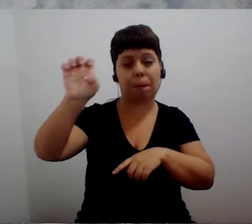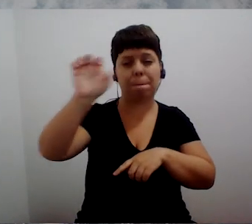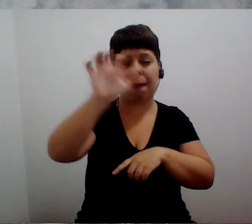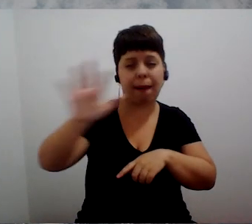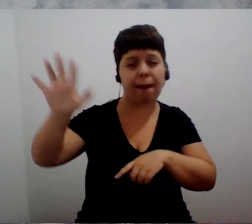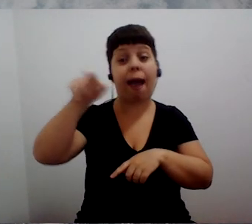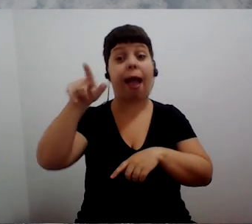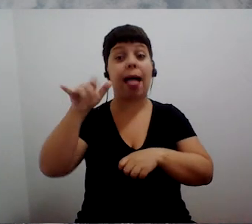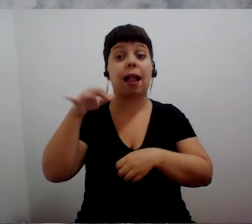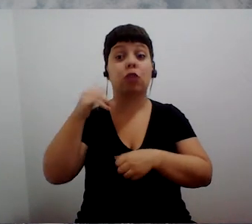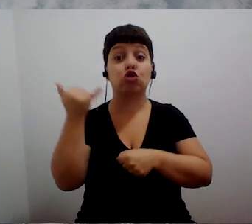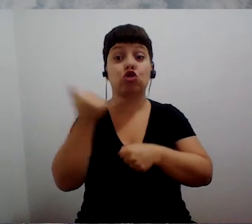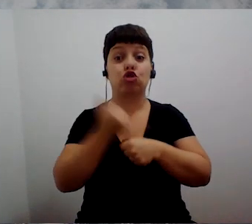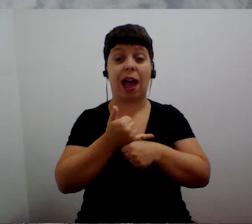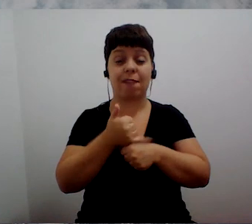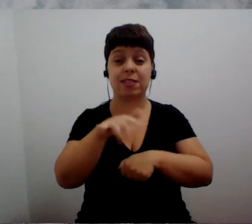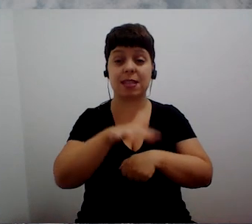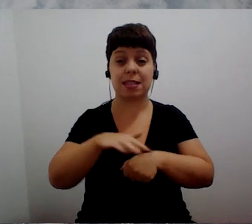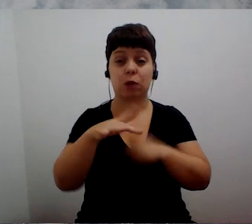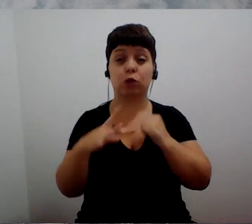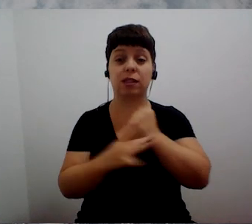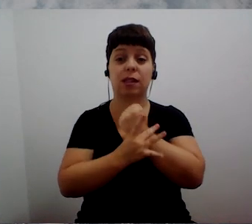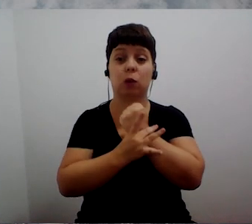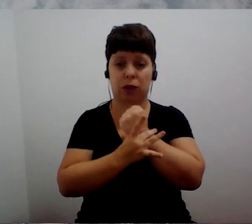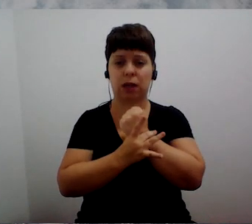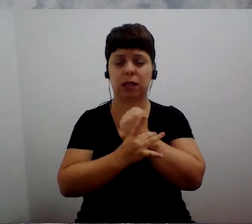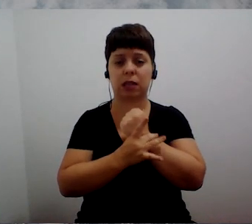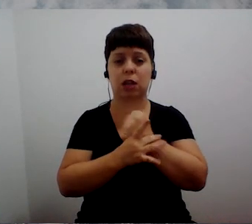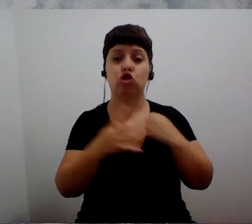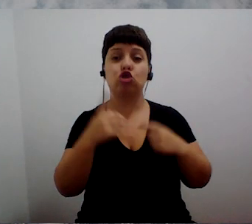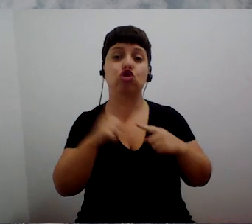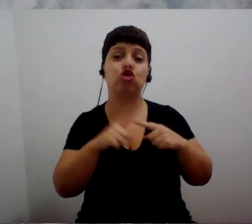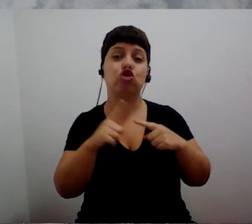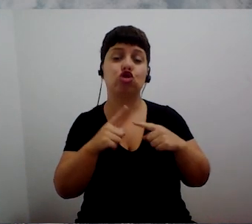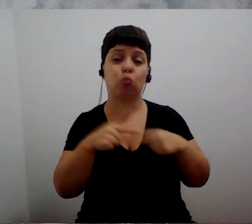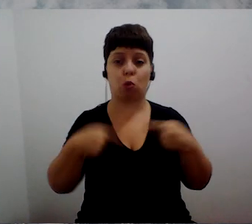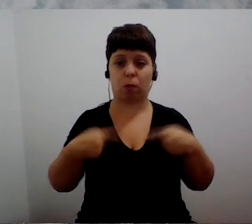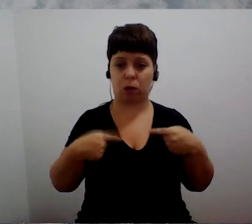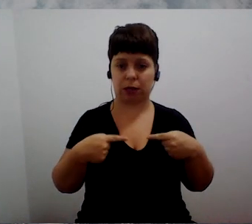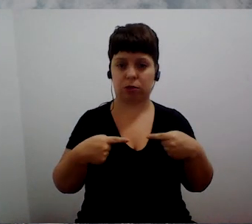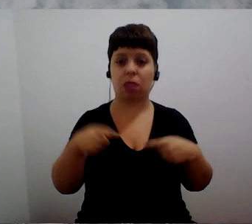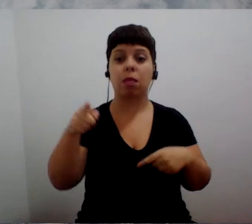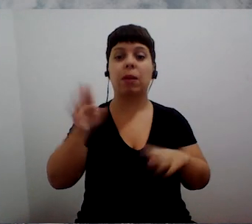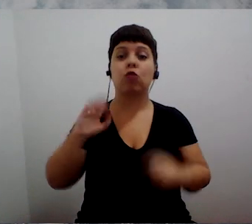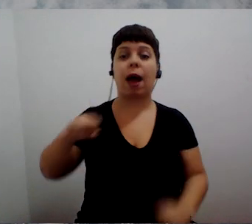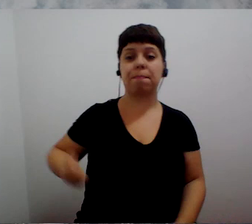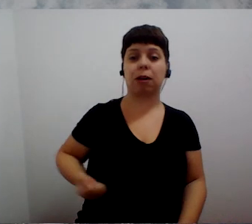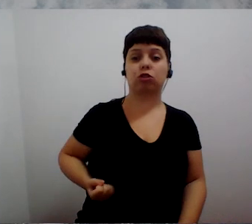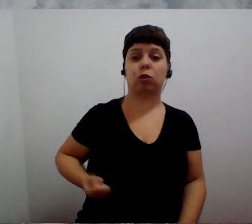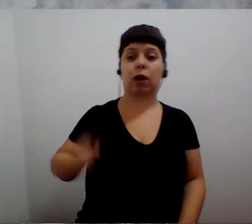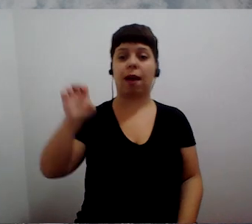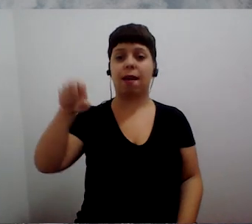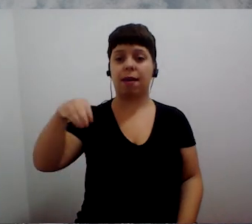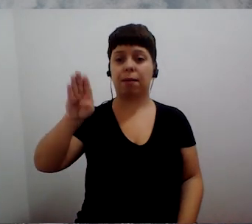da seção de segurança de políticas e foi embaixadora da Noruega